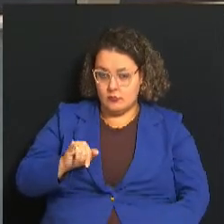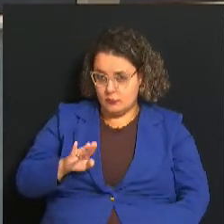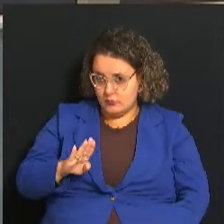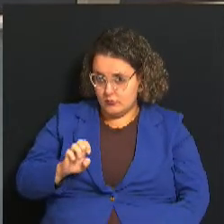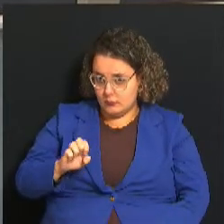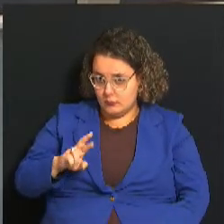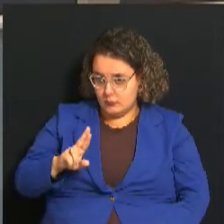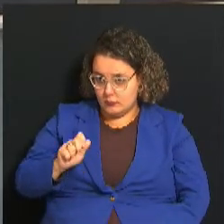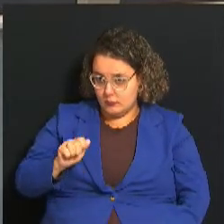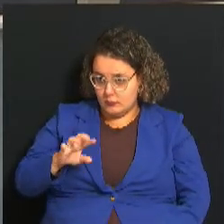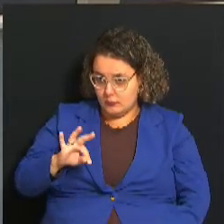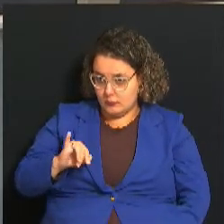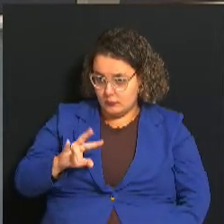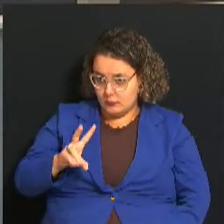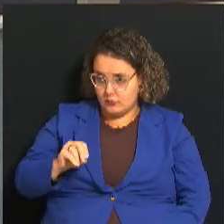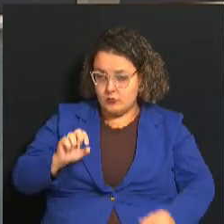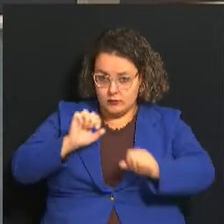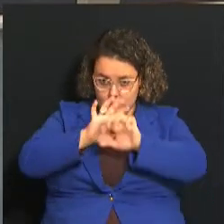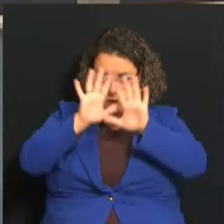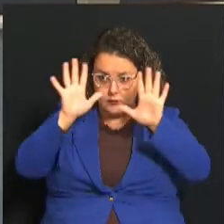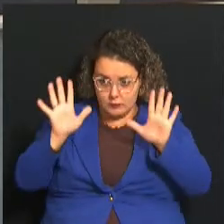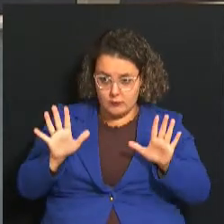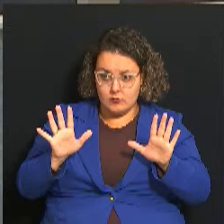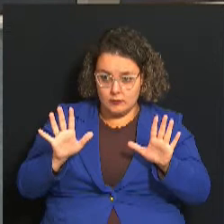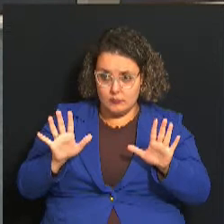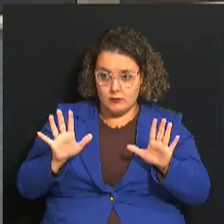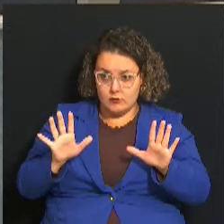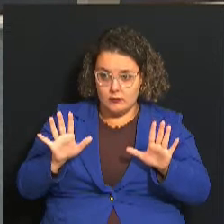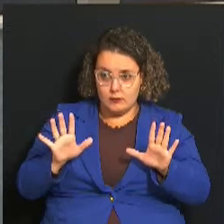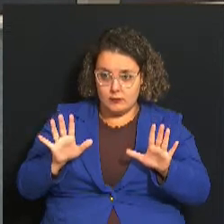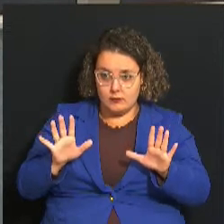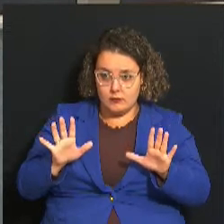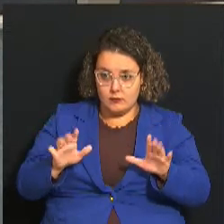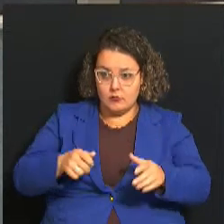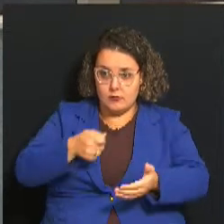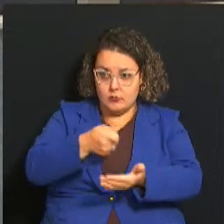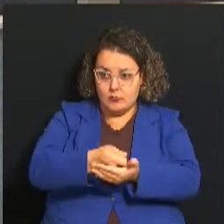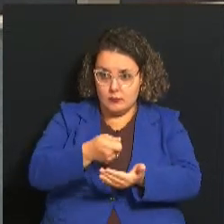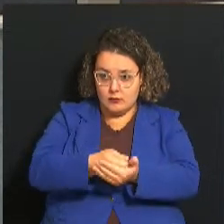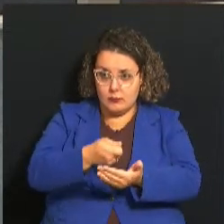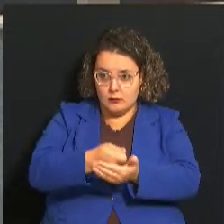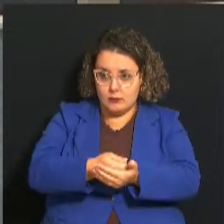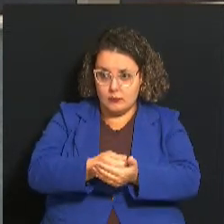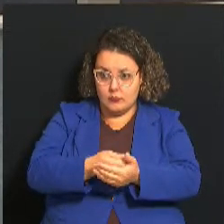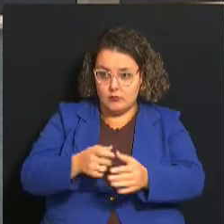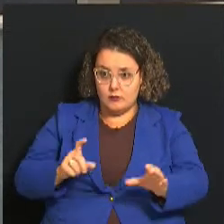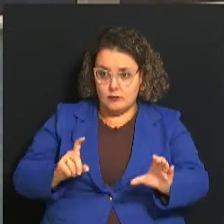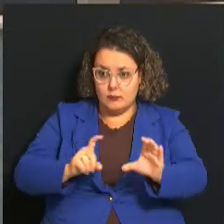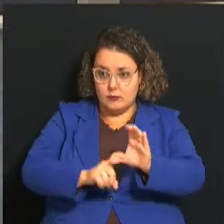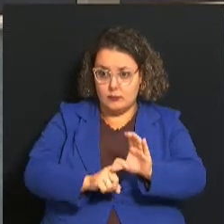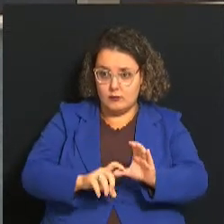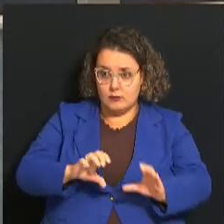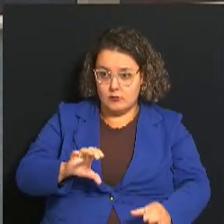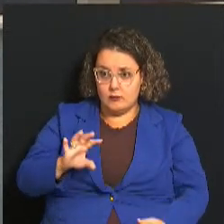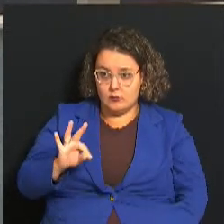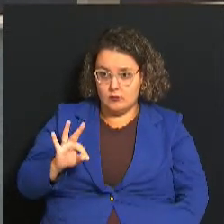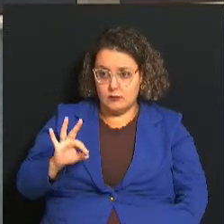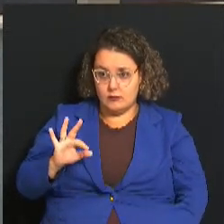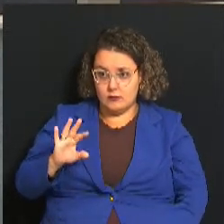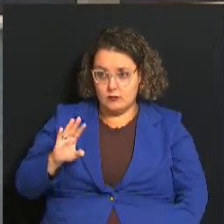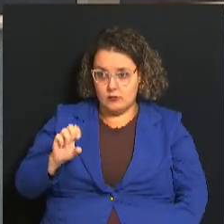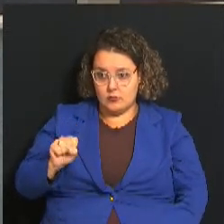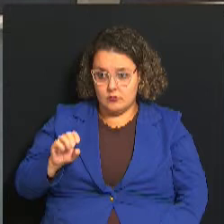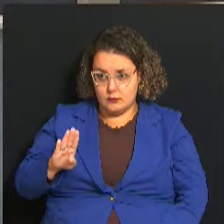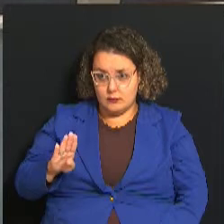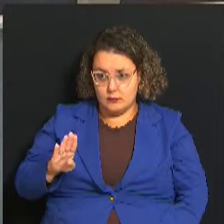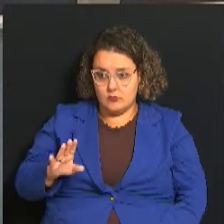é só para deixar bem claro que essa é uma obrigação do convênio da CETESB com a Secretaria do Verde